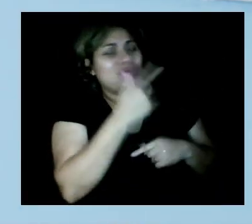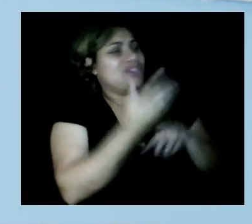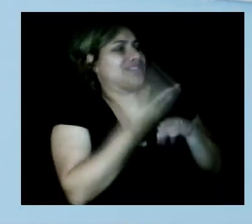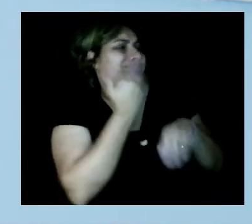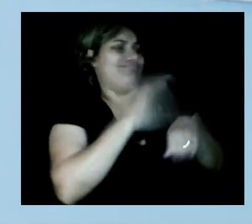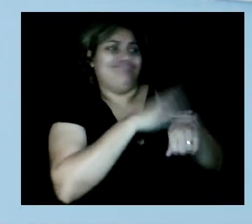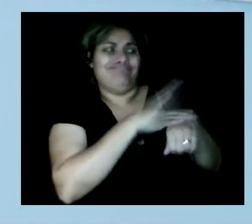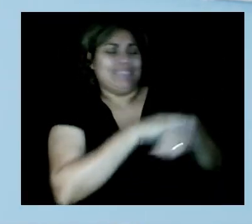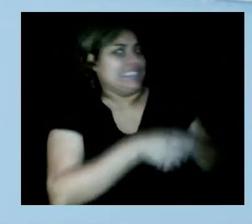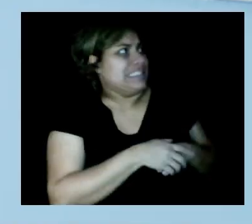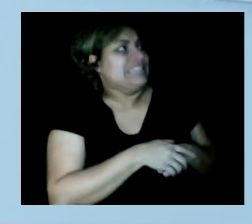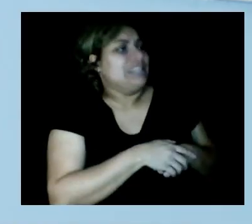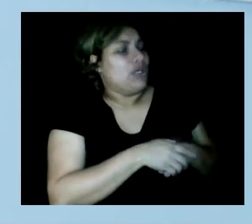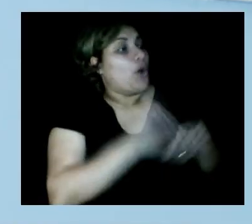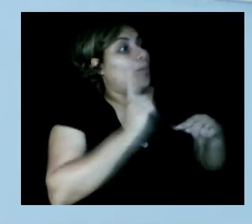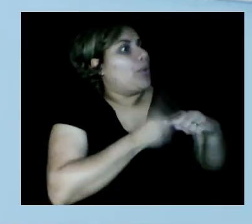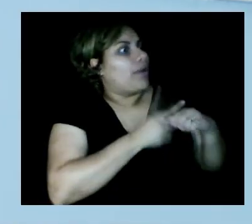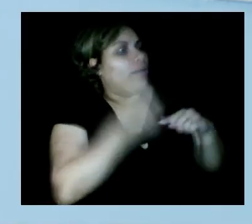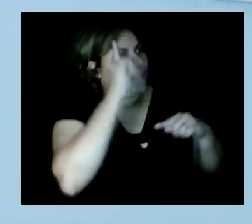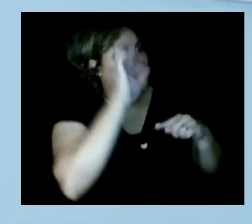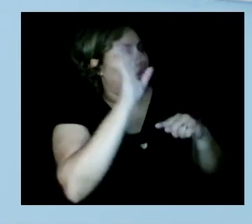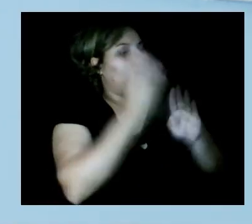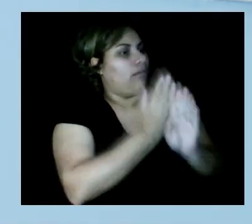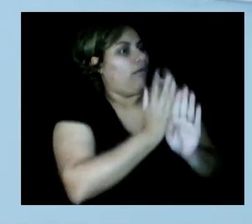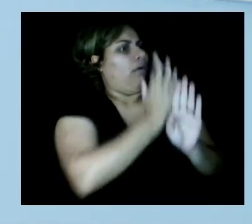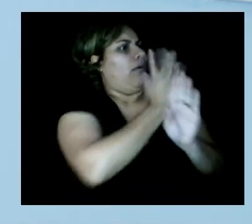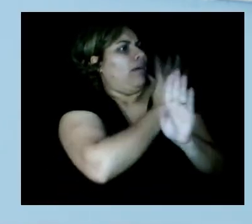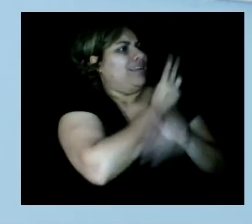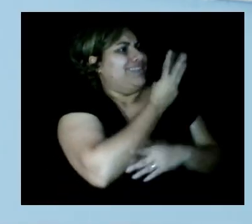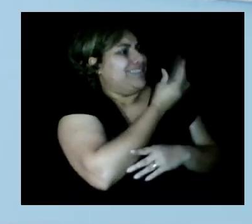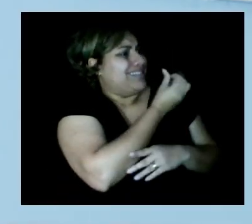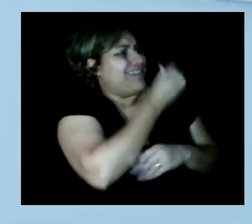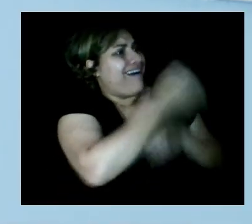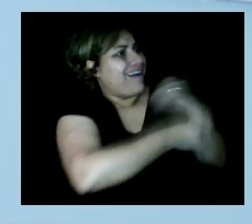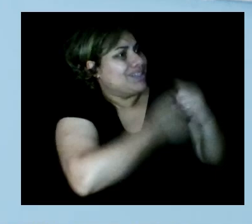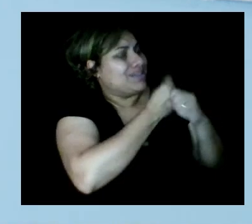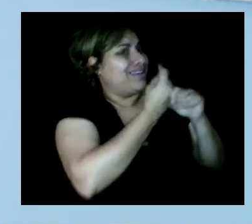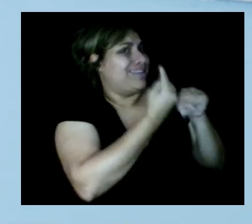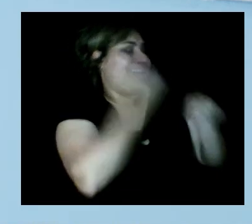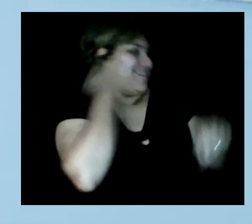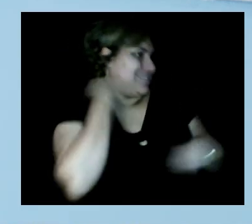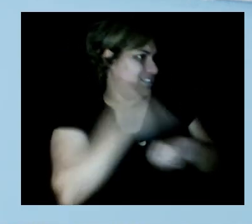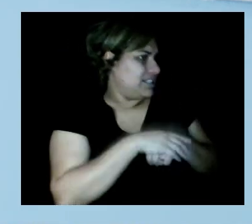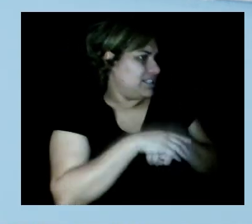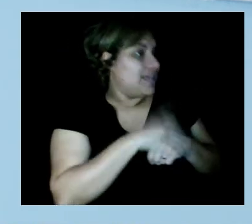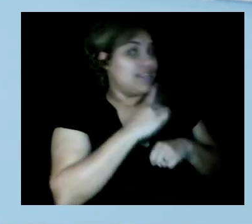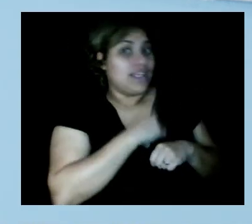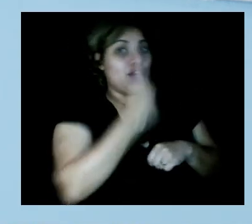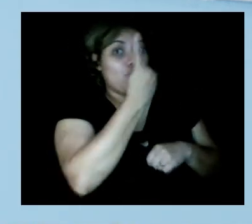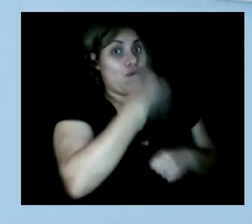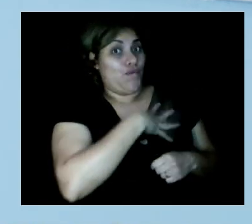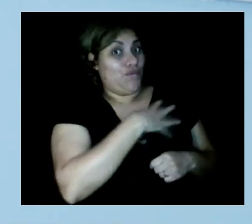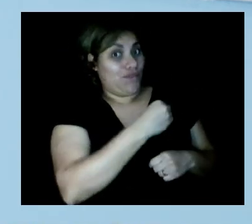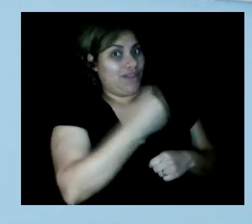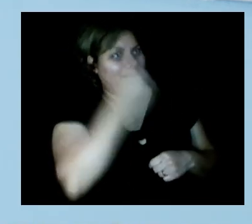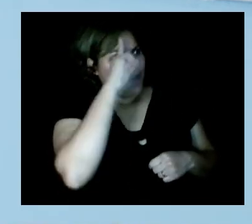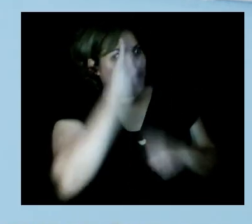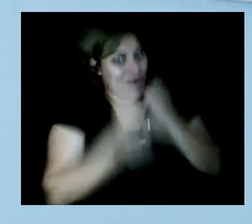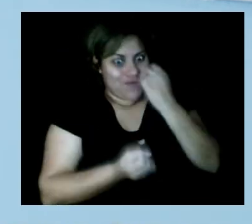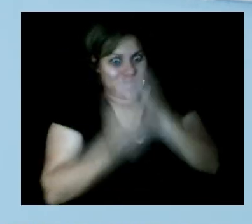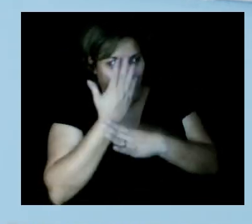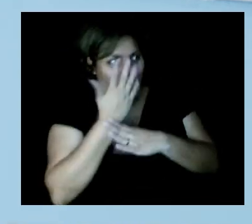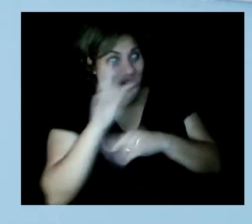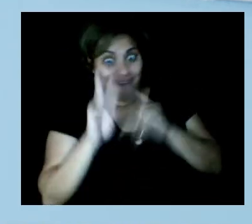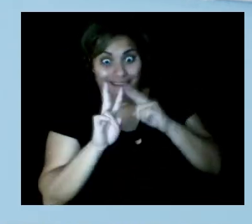Porque há 36 anos atrás, inclusive a gente tem um ainda filho dos fundadores até hoje aqui com a gente.